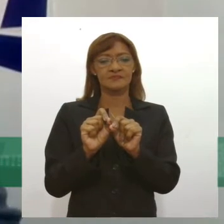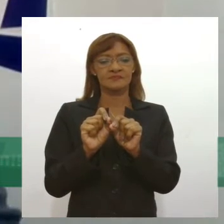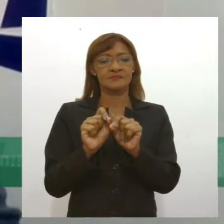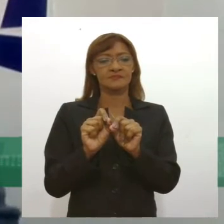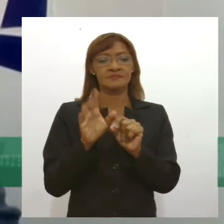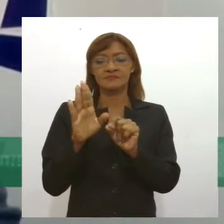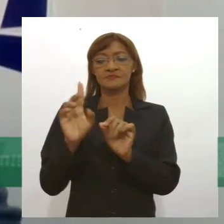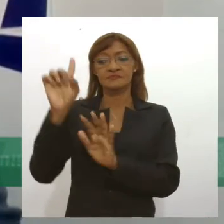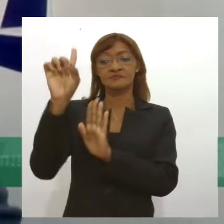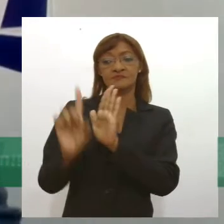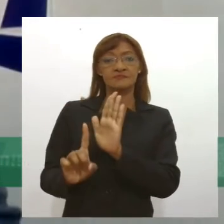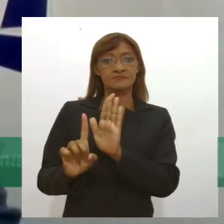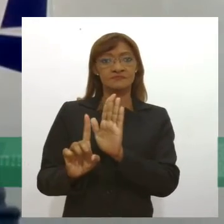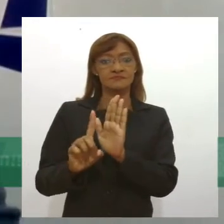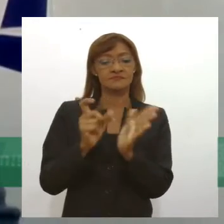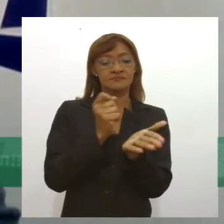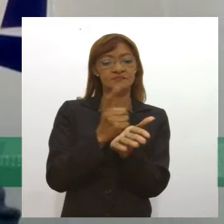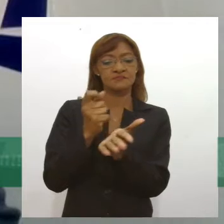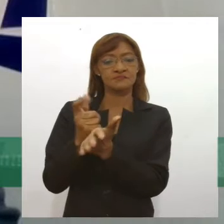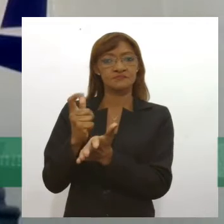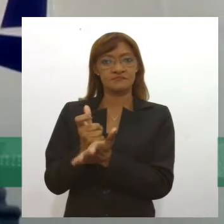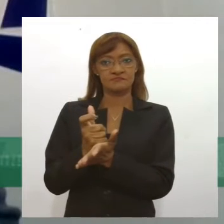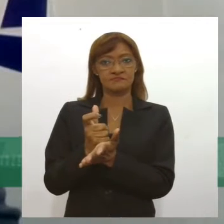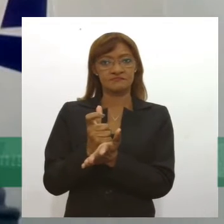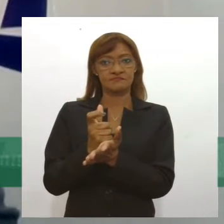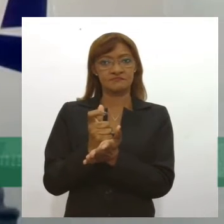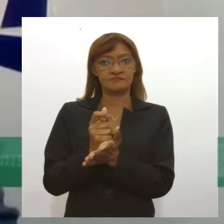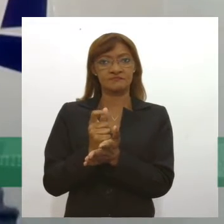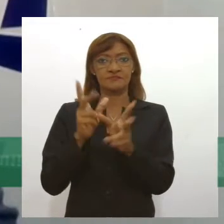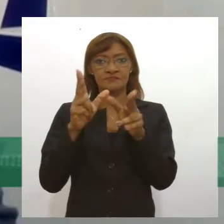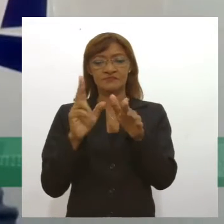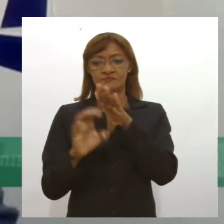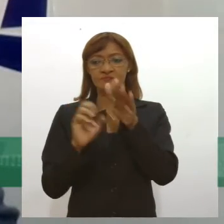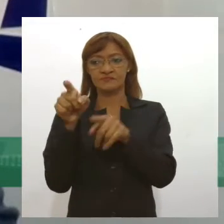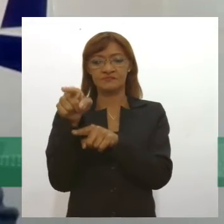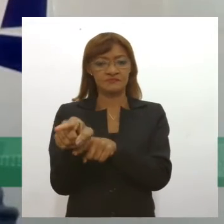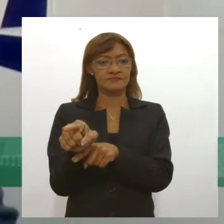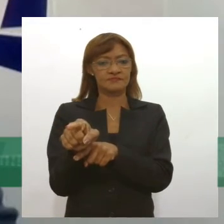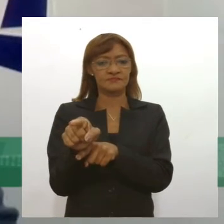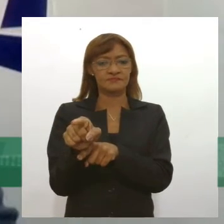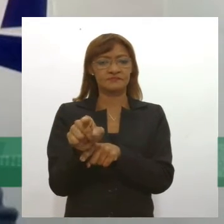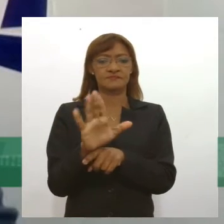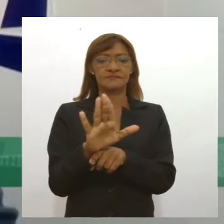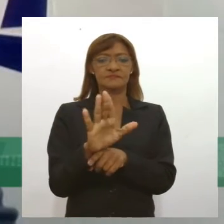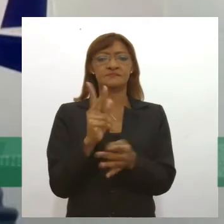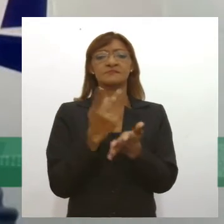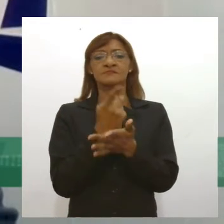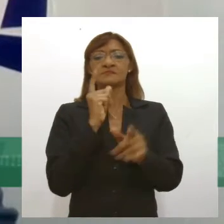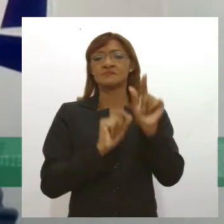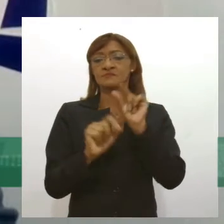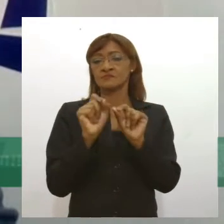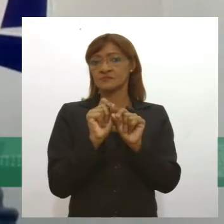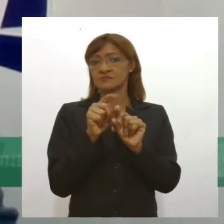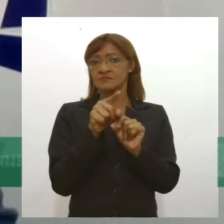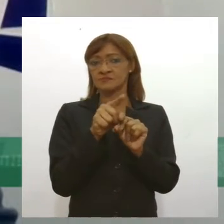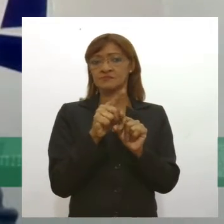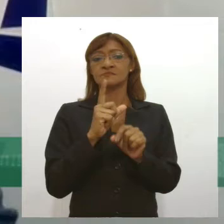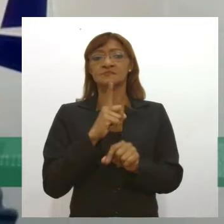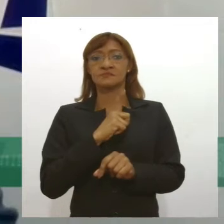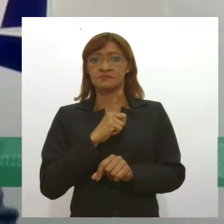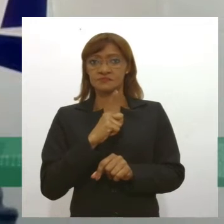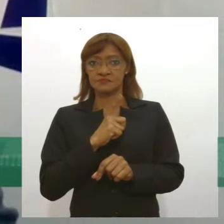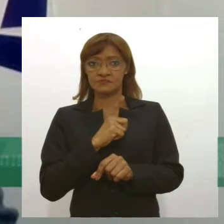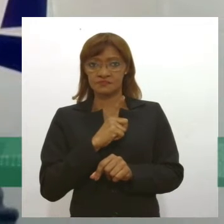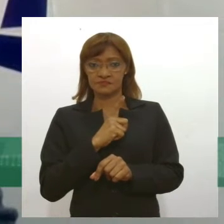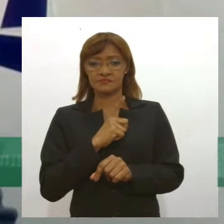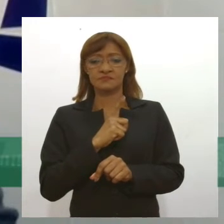é um direito de compra para um colaborador. O que acontece? A gente está tendo muito